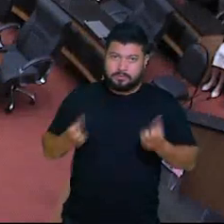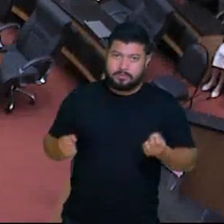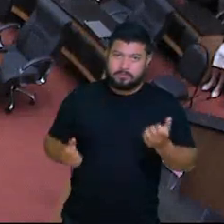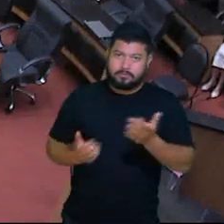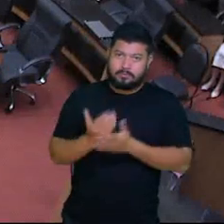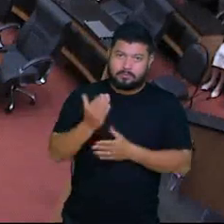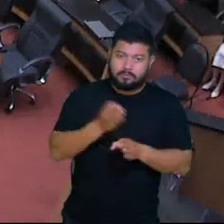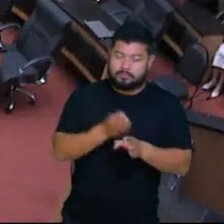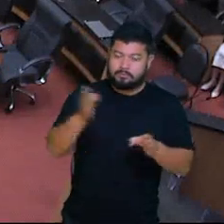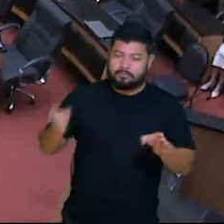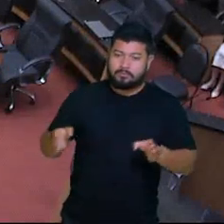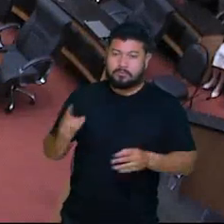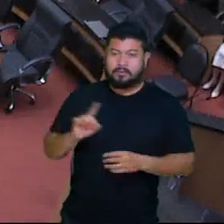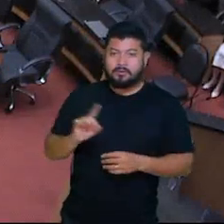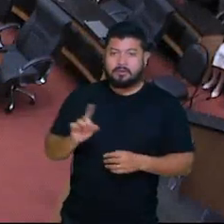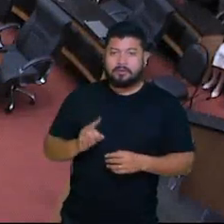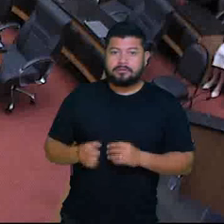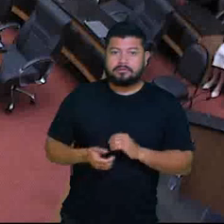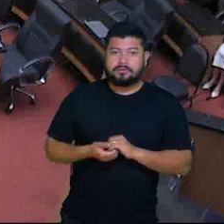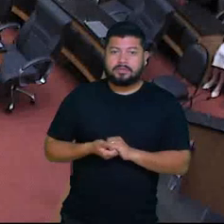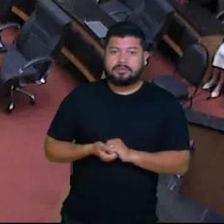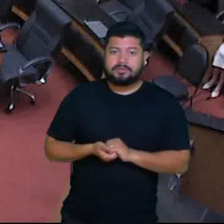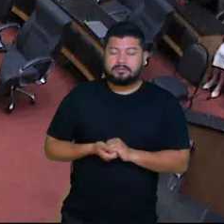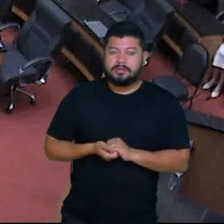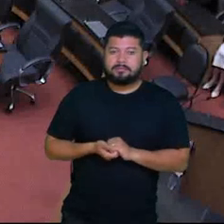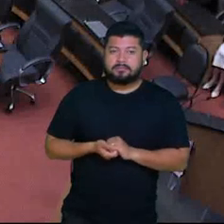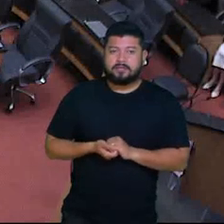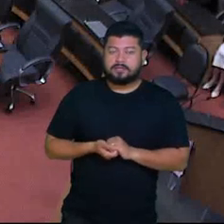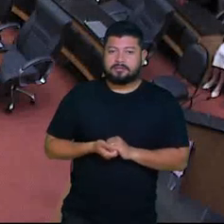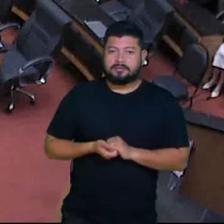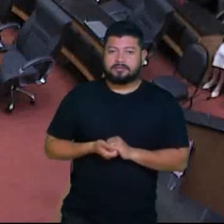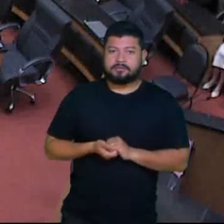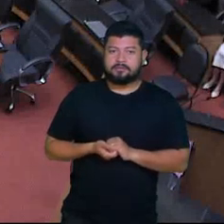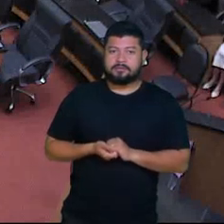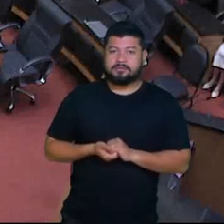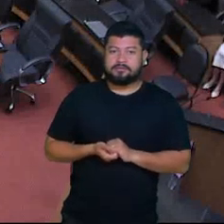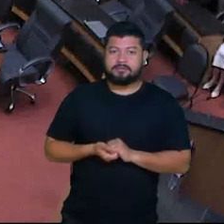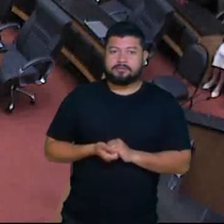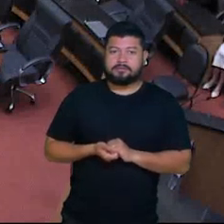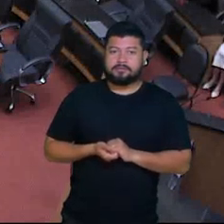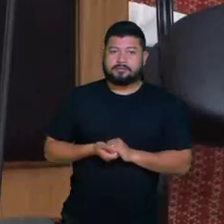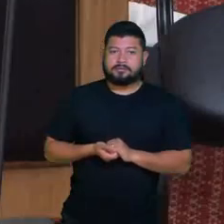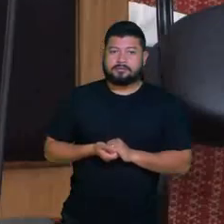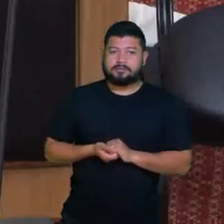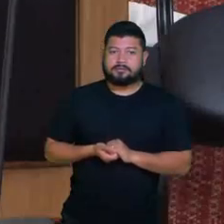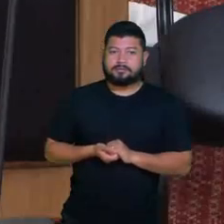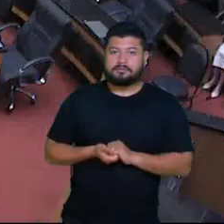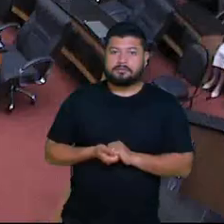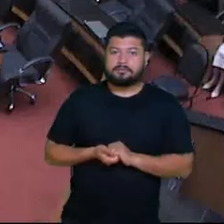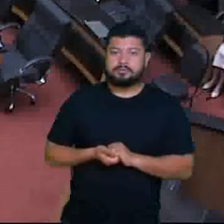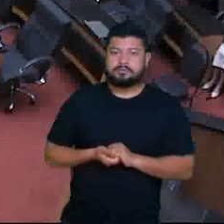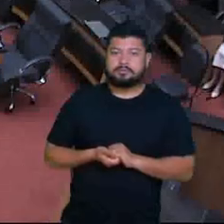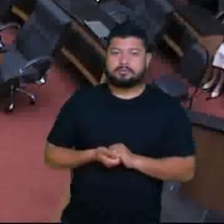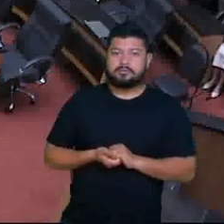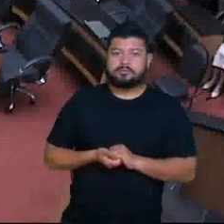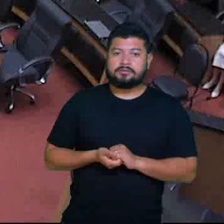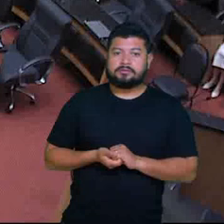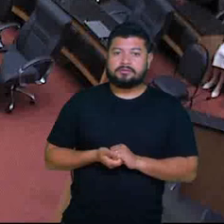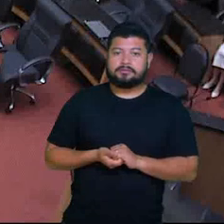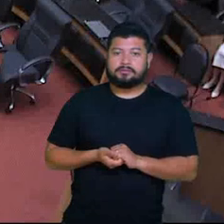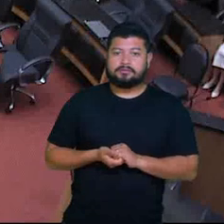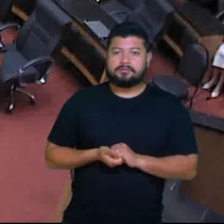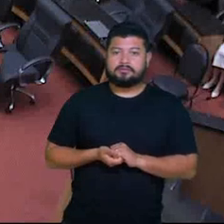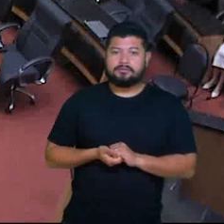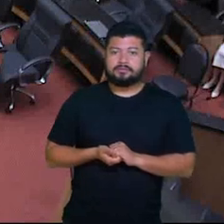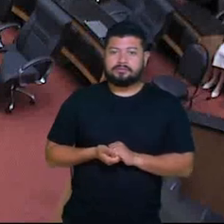momento não não não então seguimos o fluxo então seguimos o fluxo Pois amig é eu só